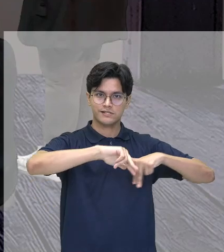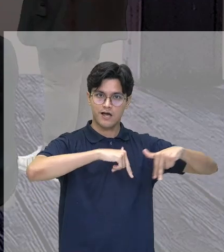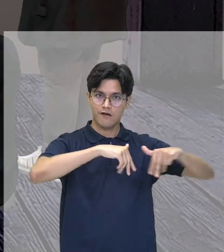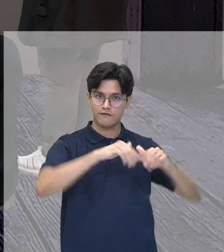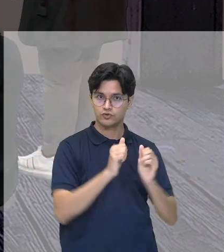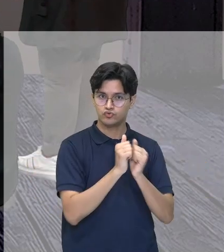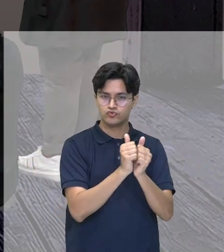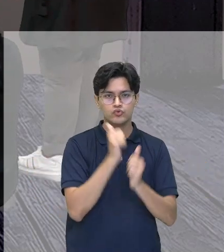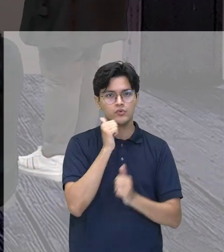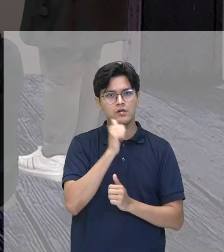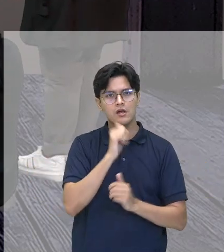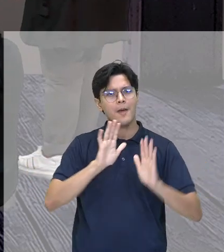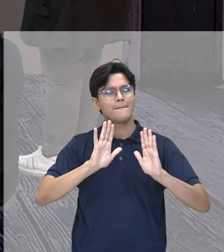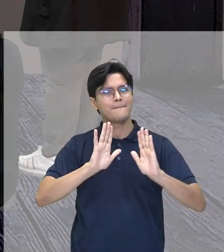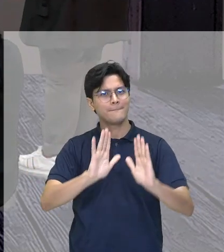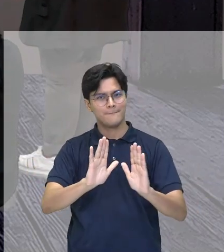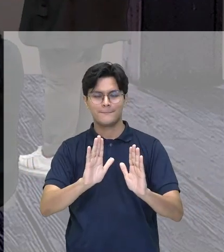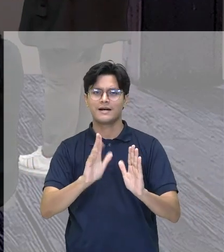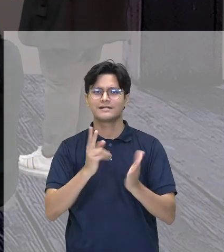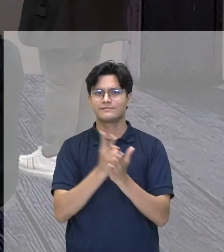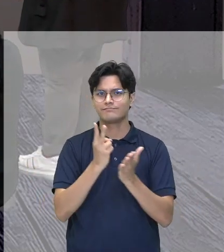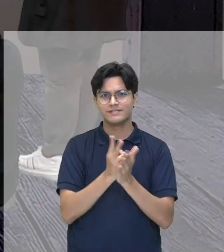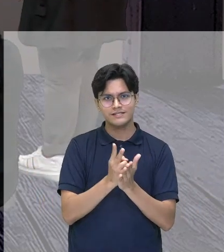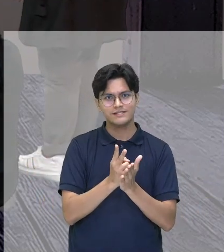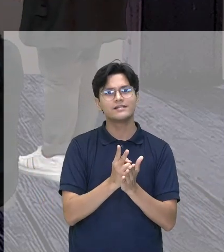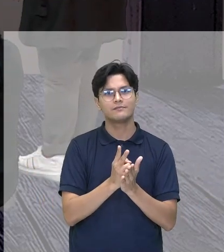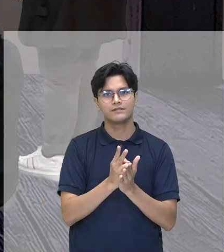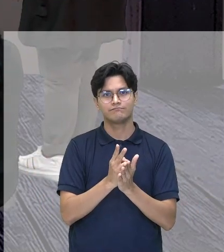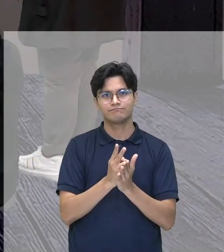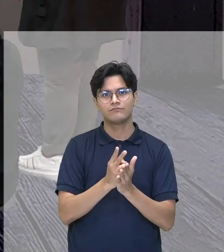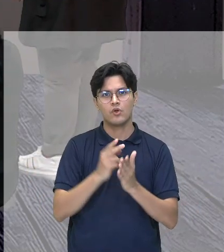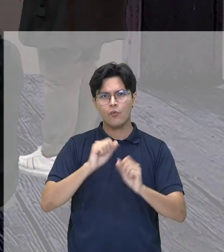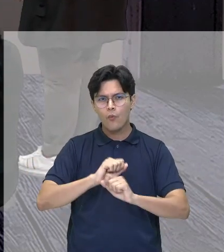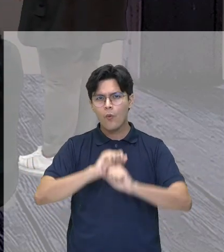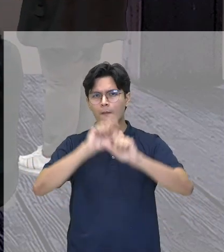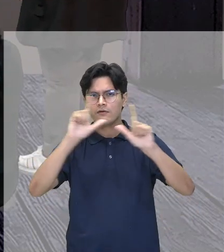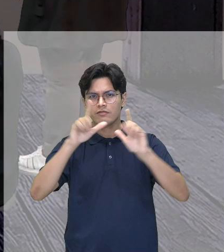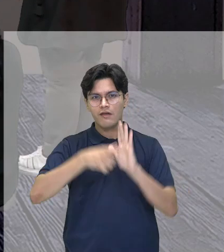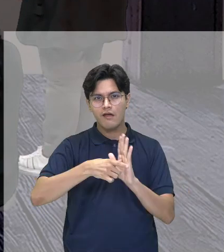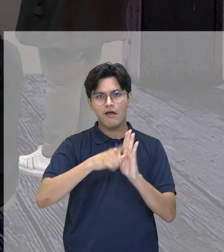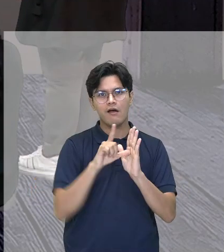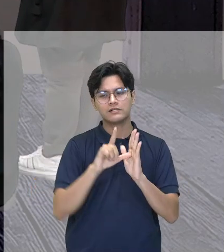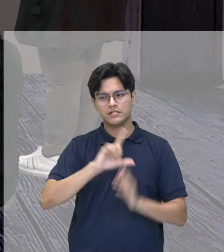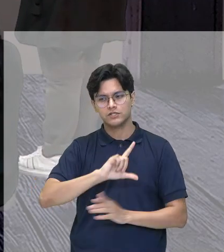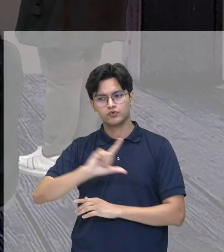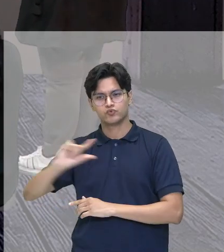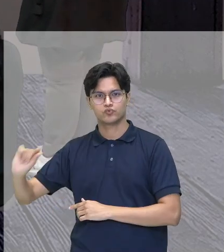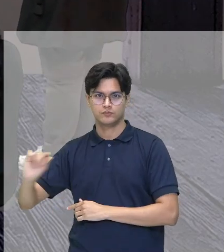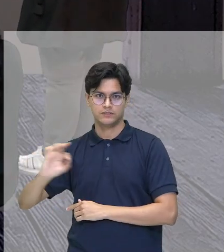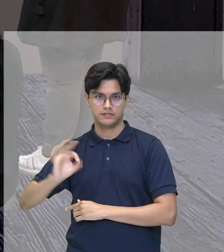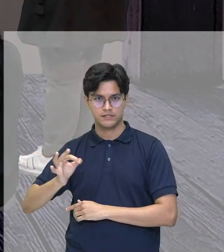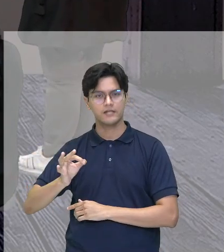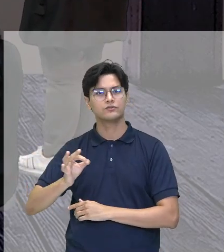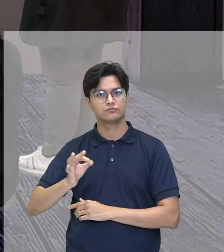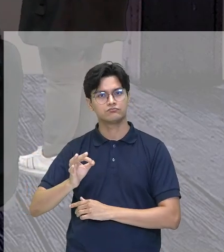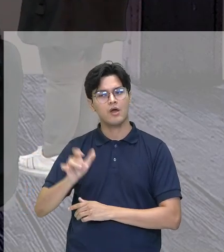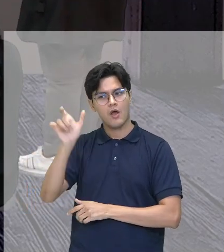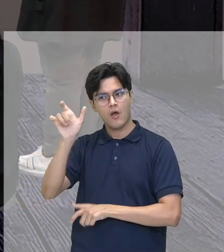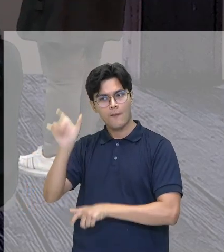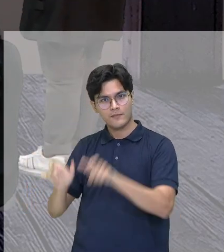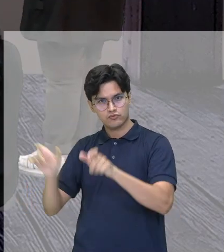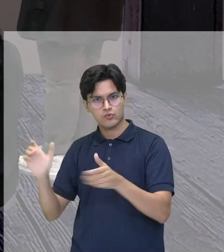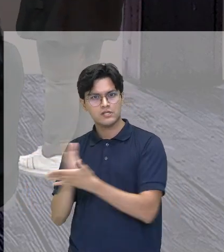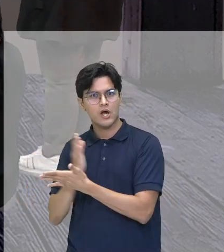mas sempre desaparecia antes do amanhecer. Dizem que ele era o boto que